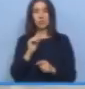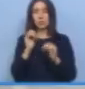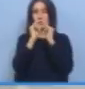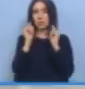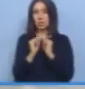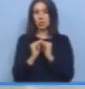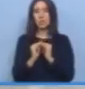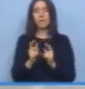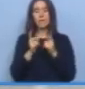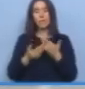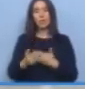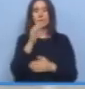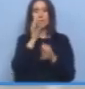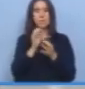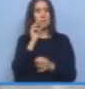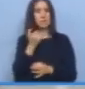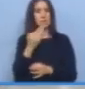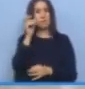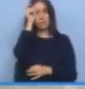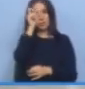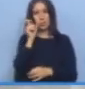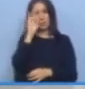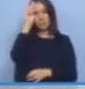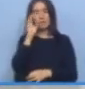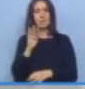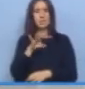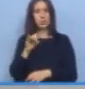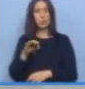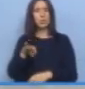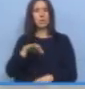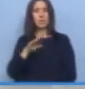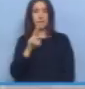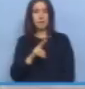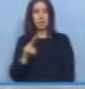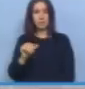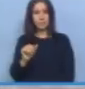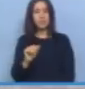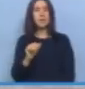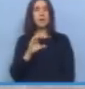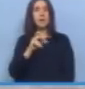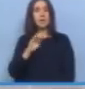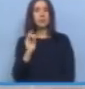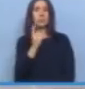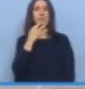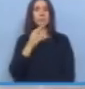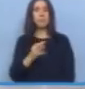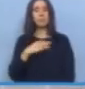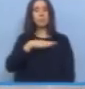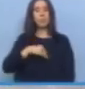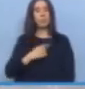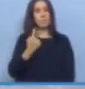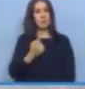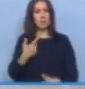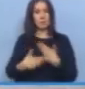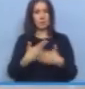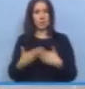foi lançada a 27 de setembro pelo Papa Francisco, no Vaticano, e deve ser implementada por todas as Caritas por todo o mundo.